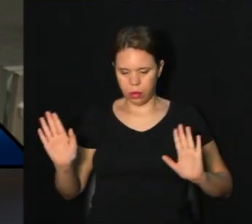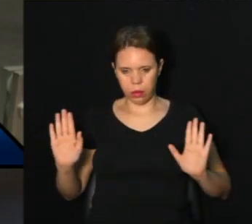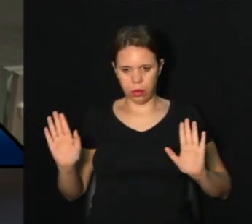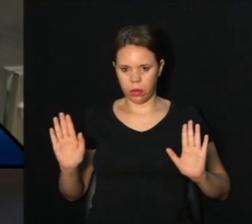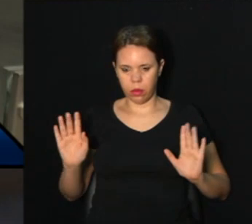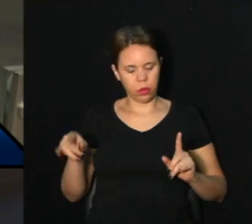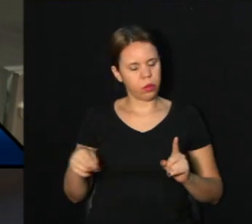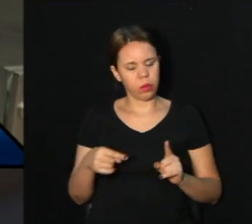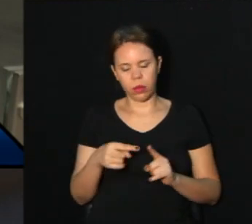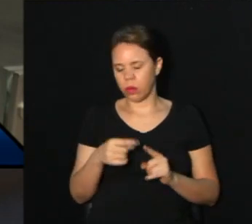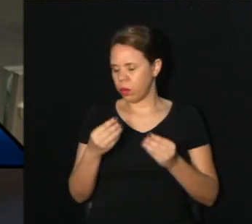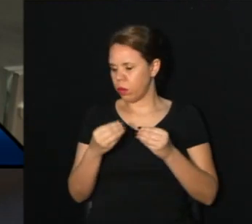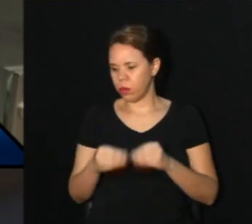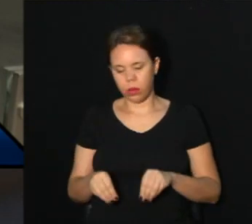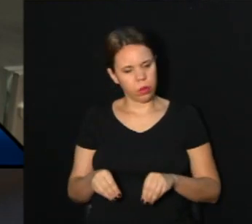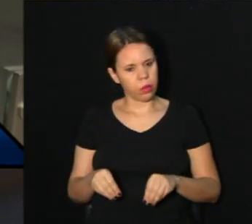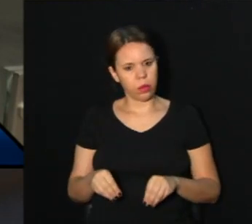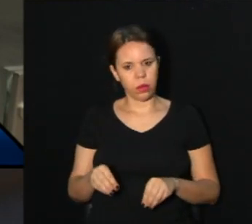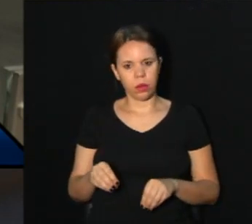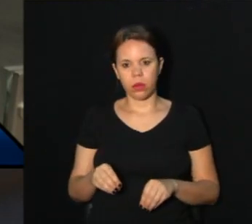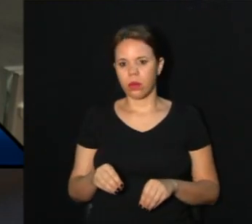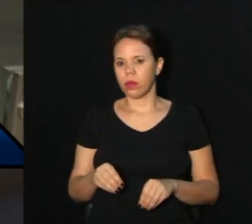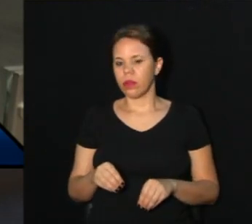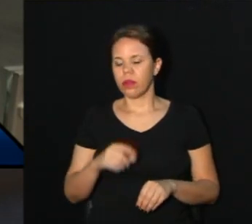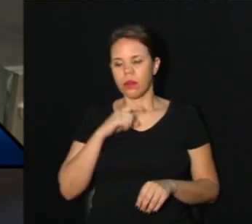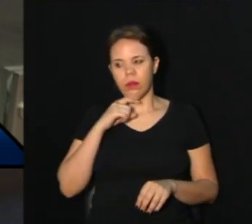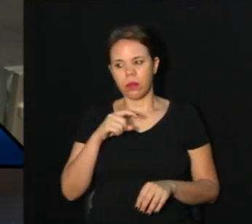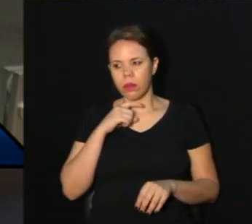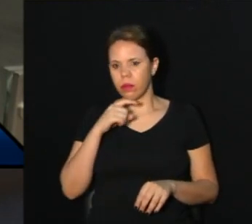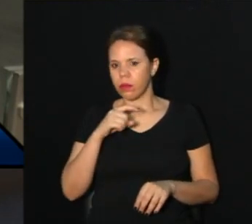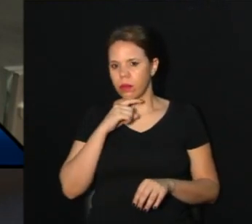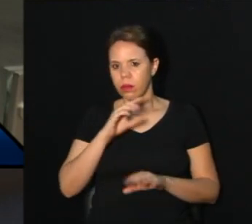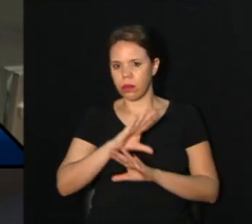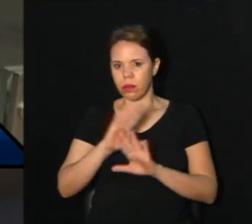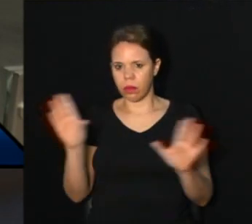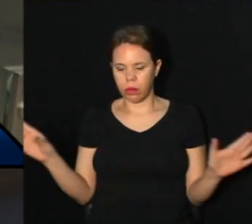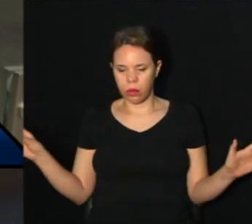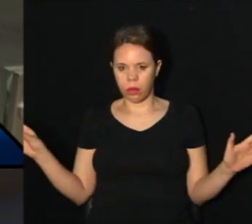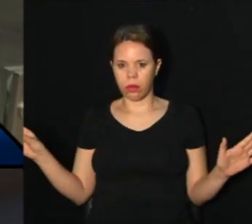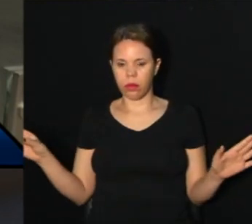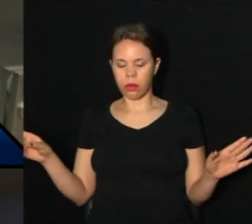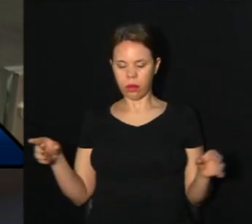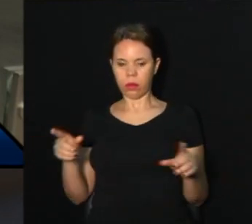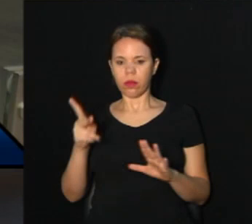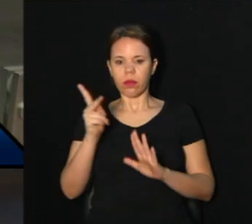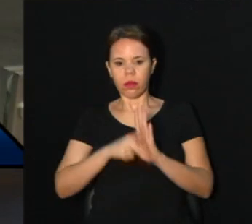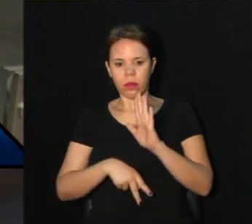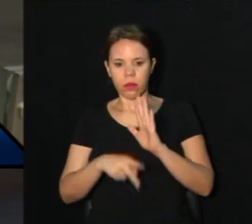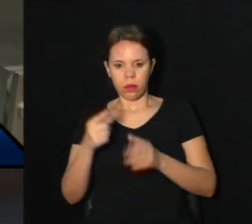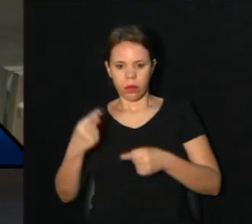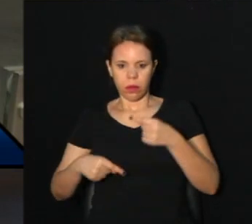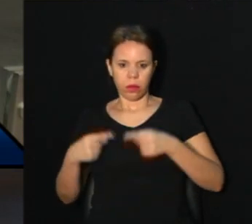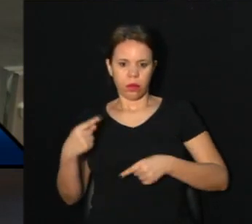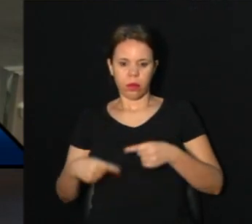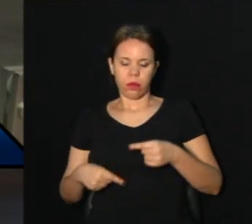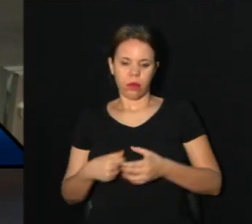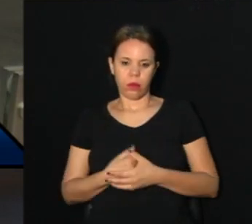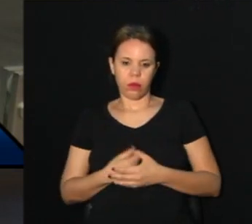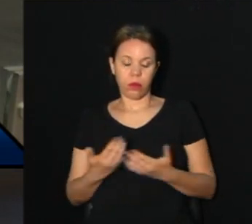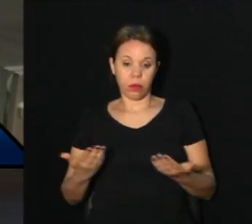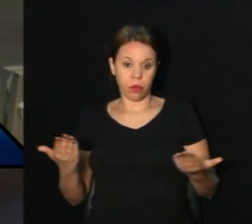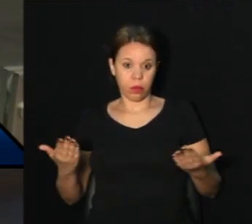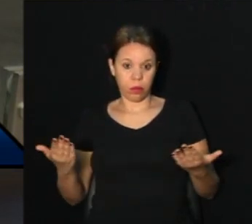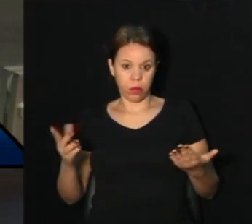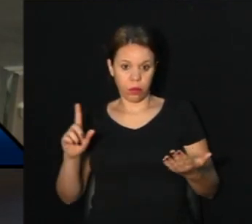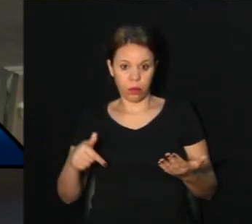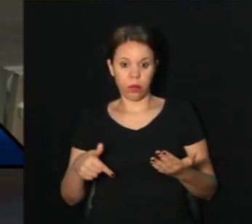intuito que venha a prejudicar A ou B ou privilegiar A ou B. O projeto foi discutido hoje, que é o